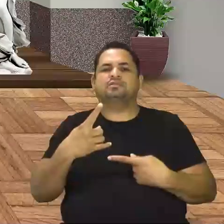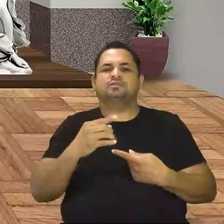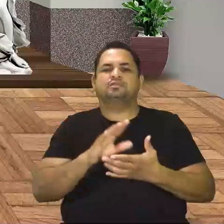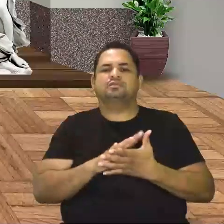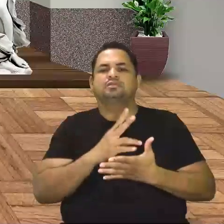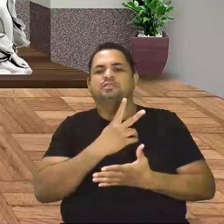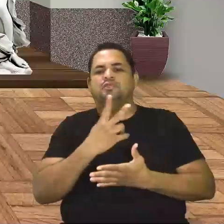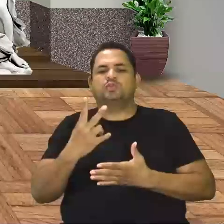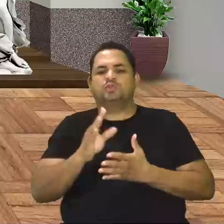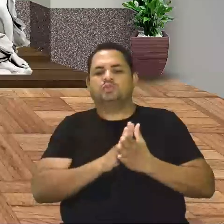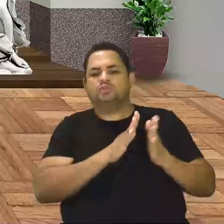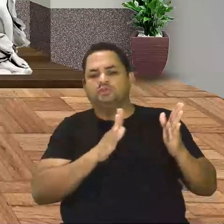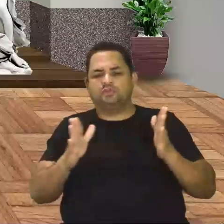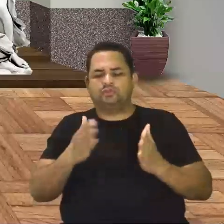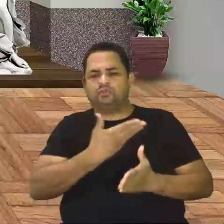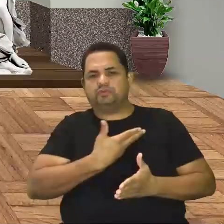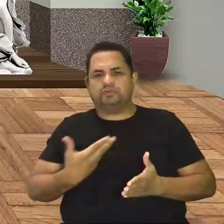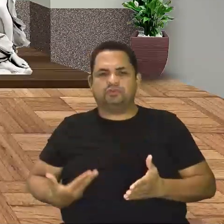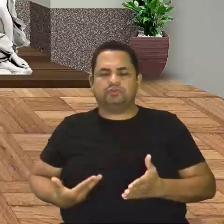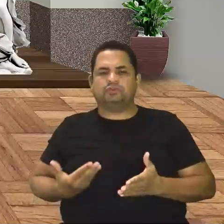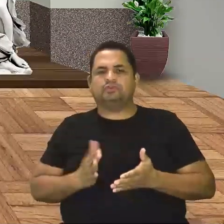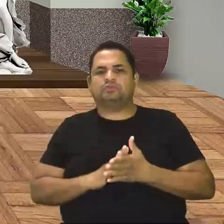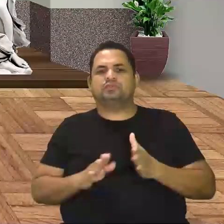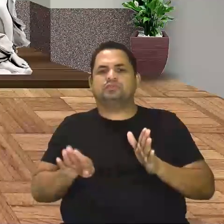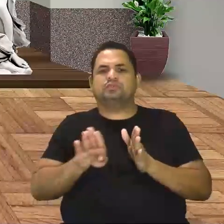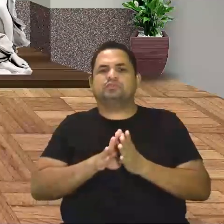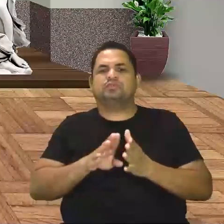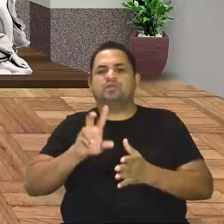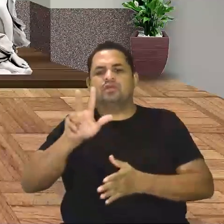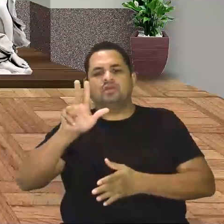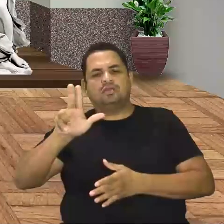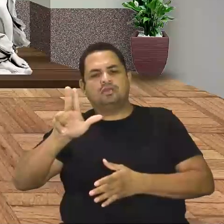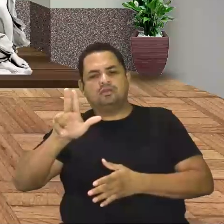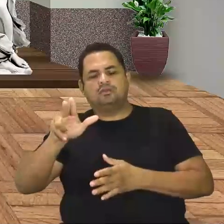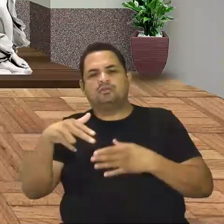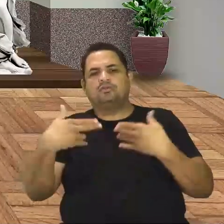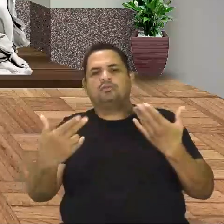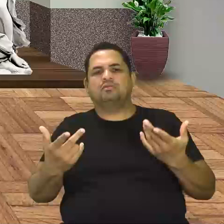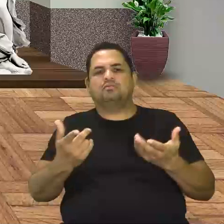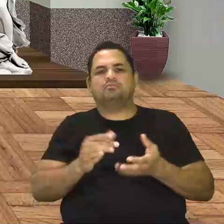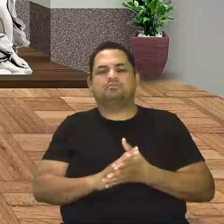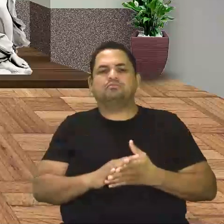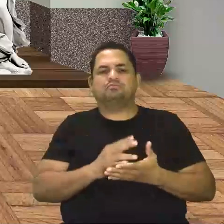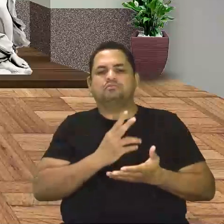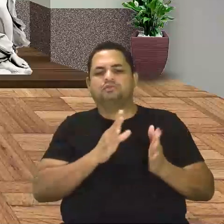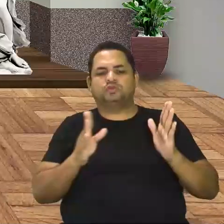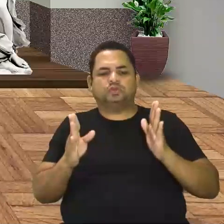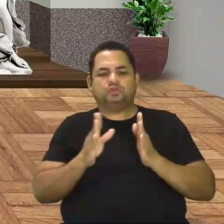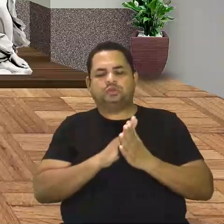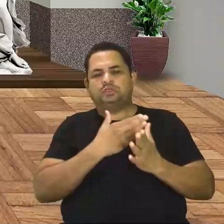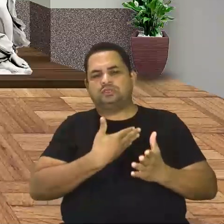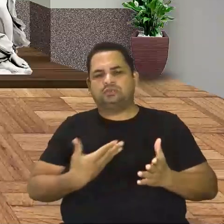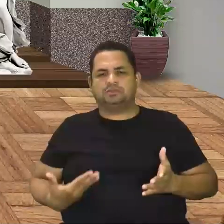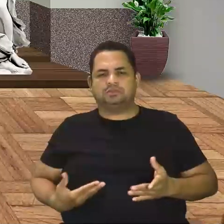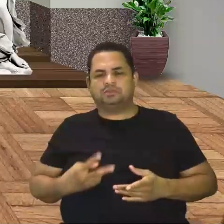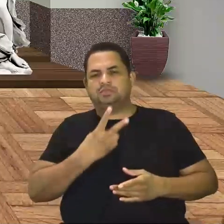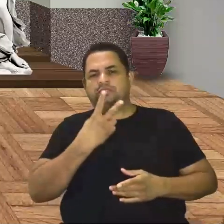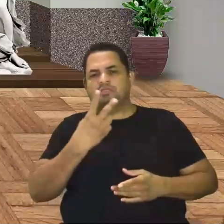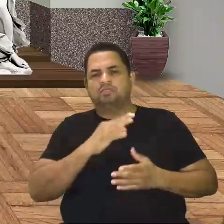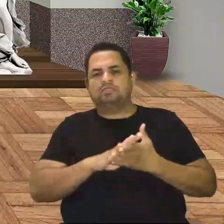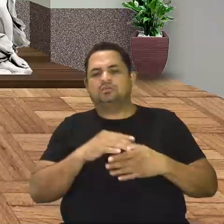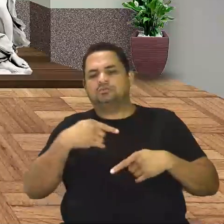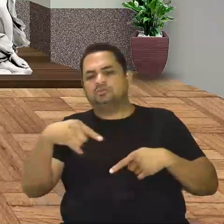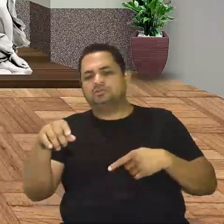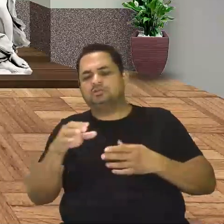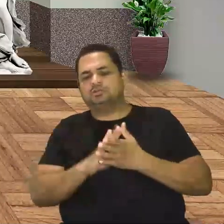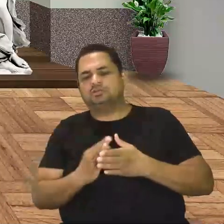2 mandatos, veio o Luiz Inácio Lula da Silva para mais 2 mandatos, depois o Lula